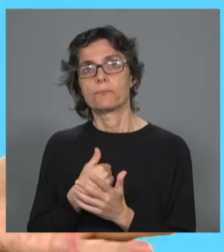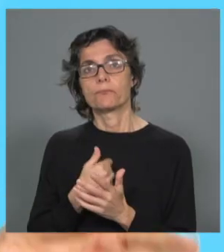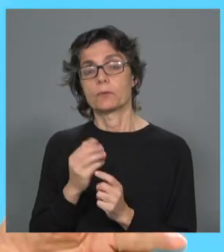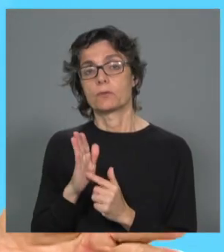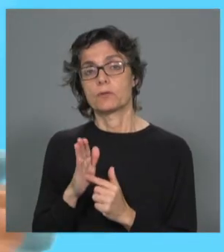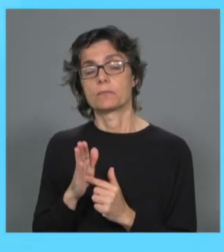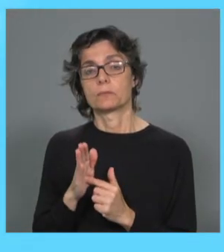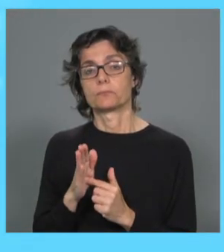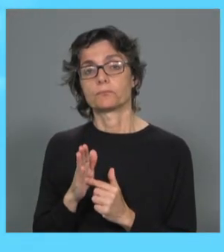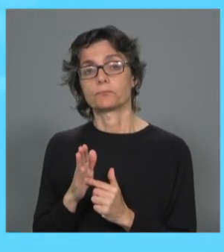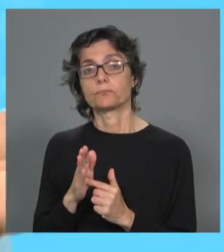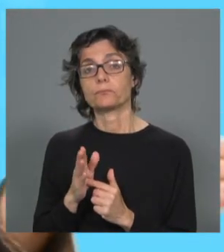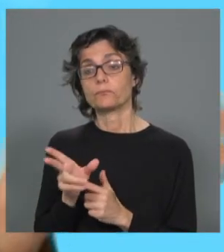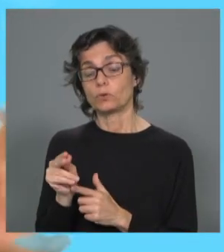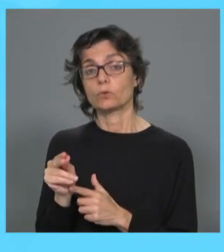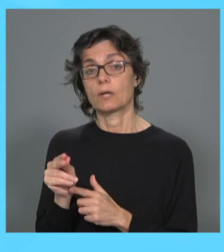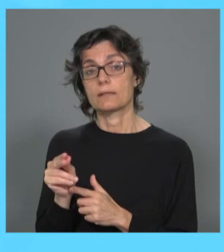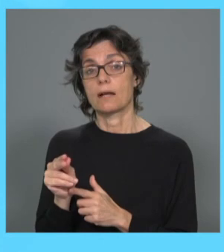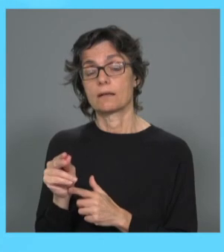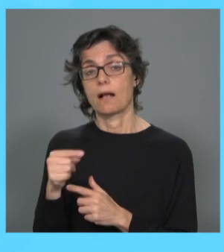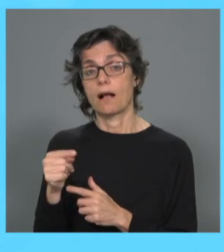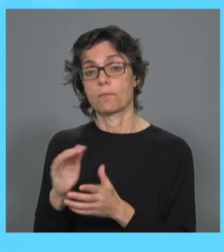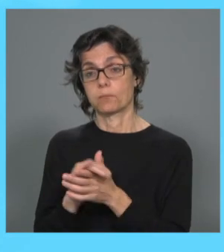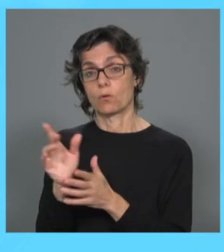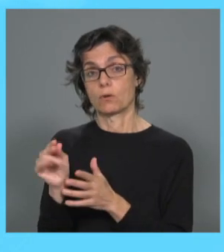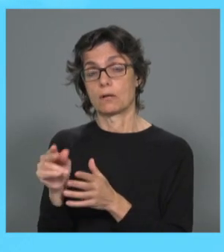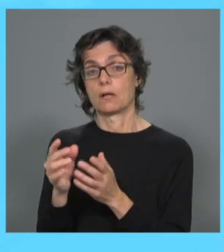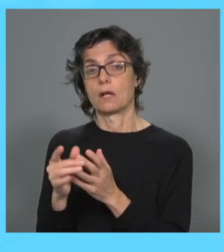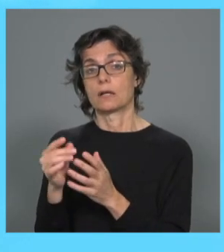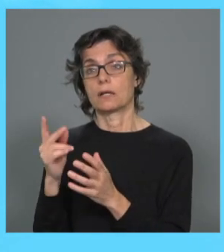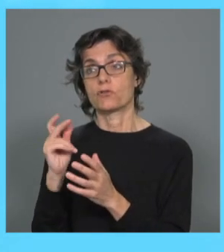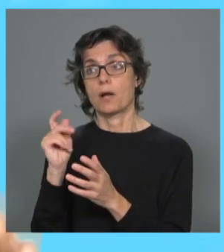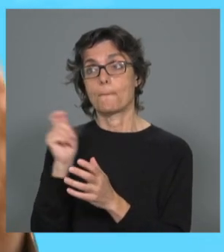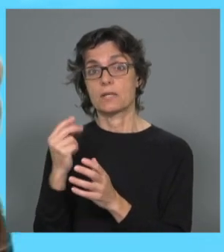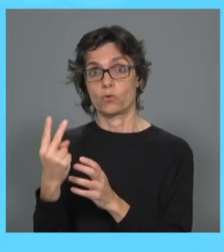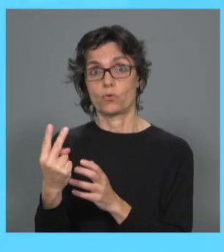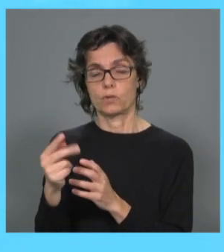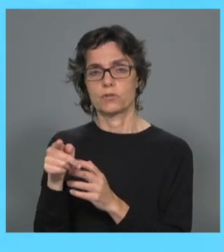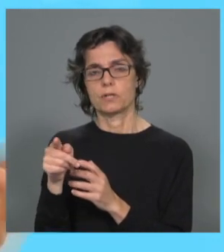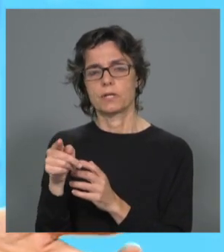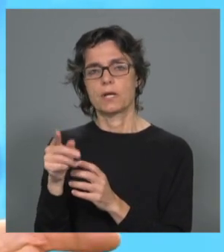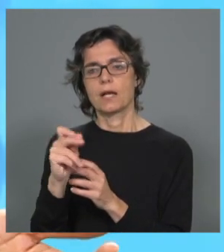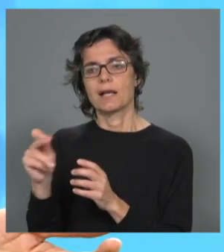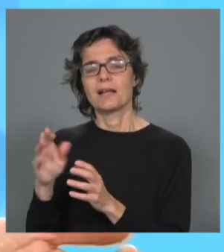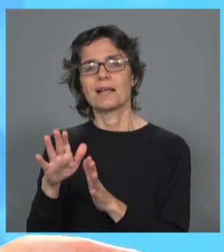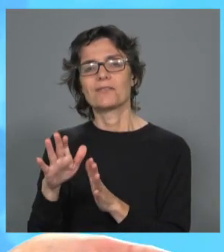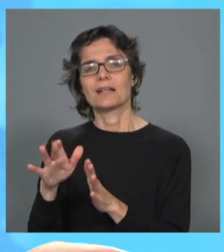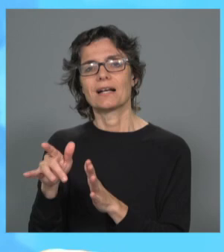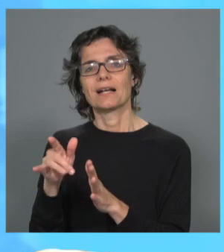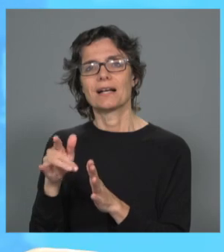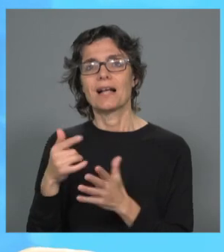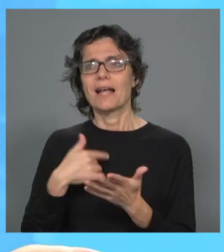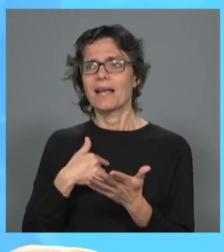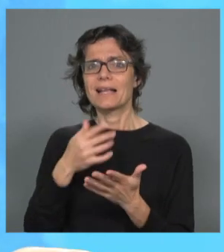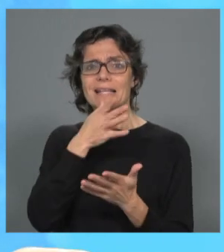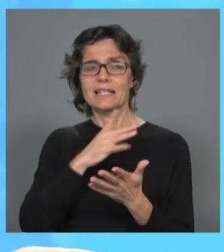está lá há 2 meses, vai fazer 3, e eles dizem, nós sentimos-nos bem. Sabe, parece que estamos na